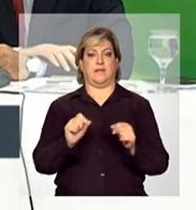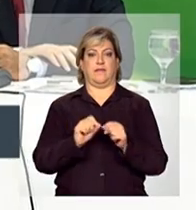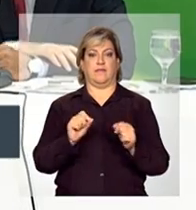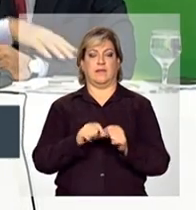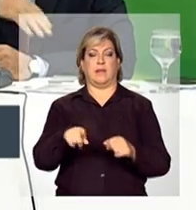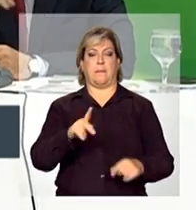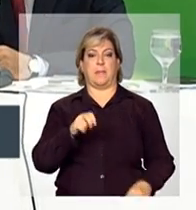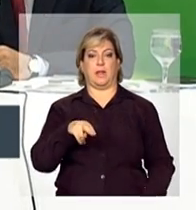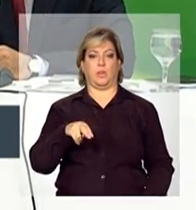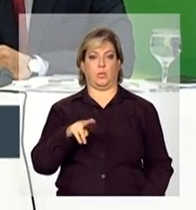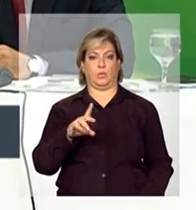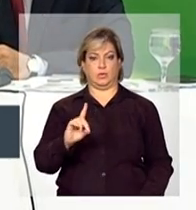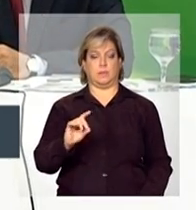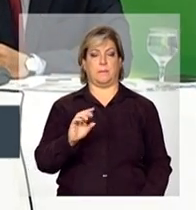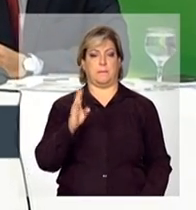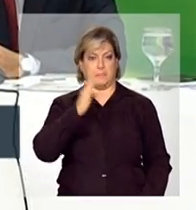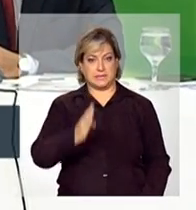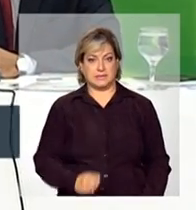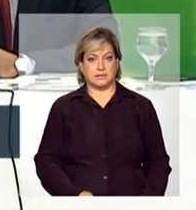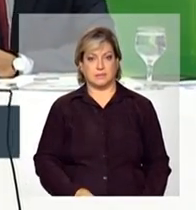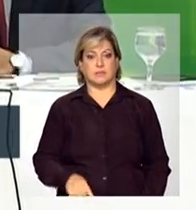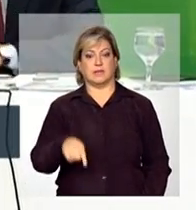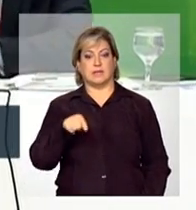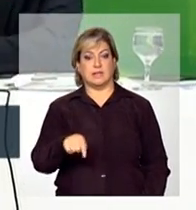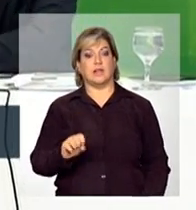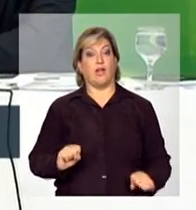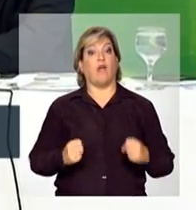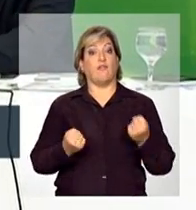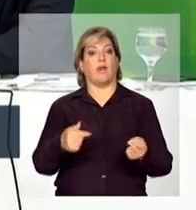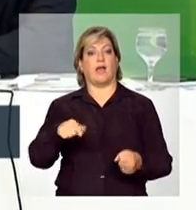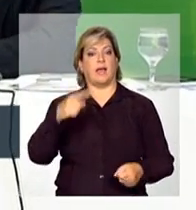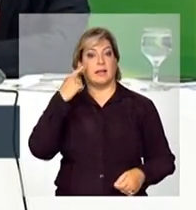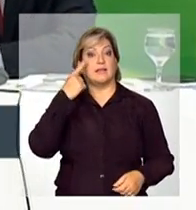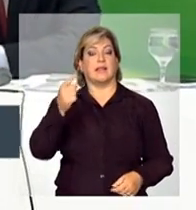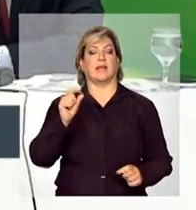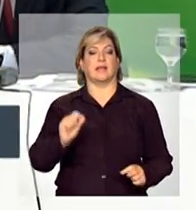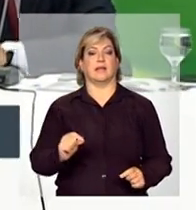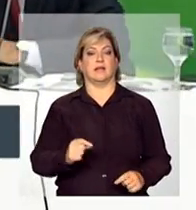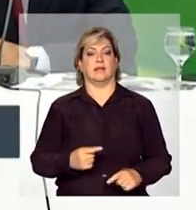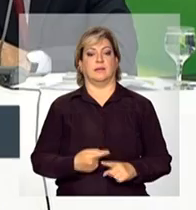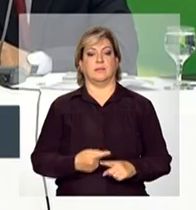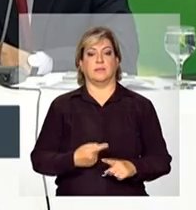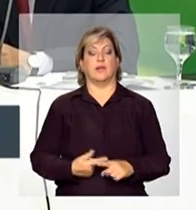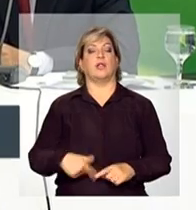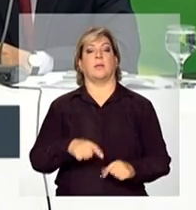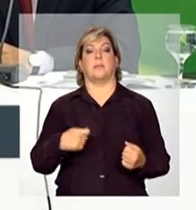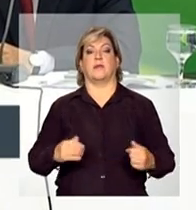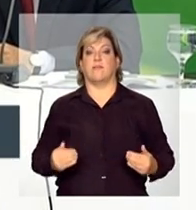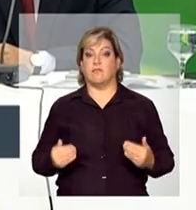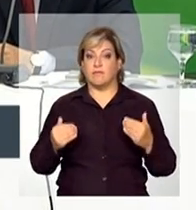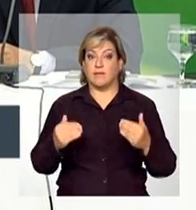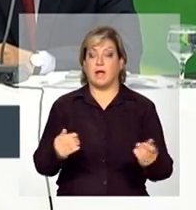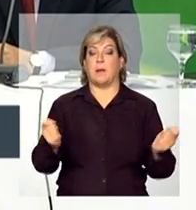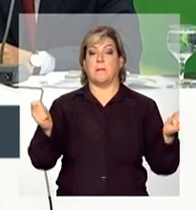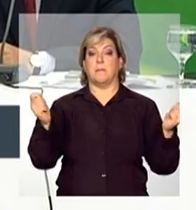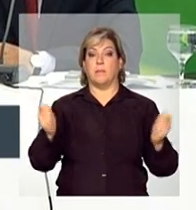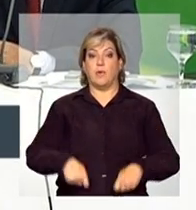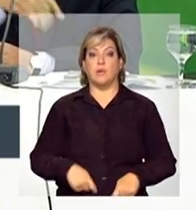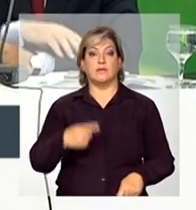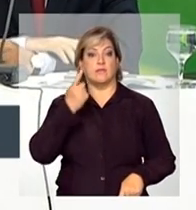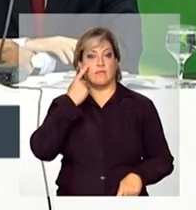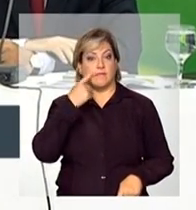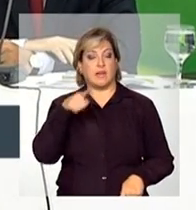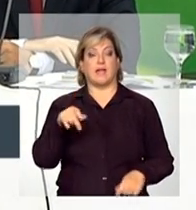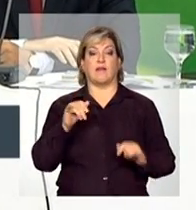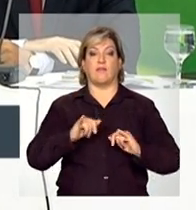você comentou é um exercício que reforça essa ideia de que nós temos que avançar que é possível rever os dados que